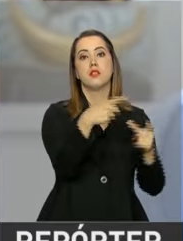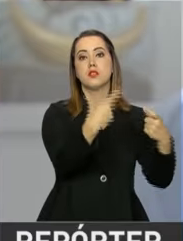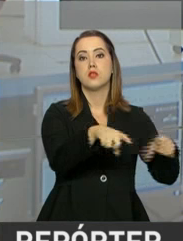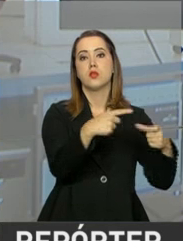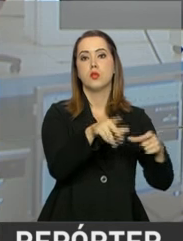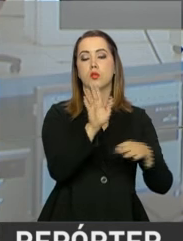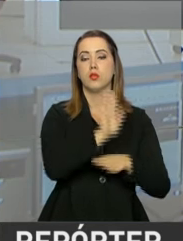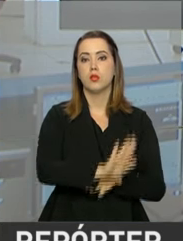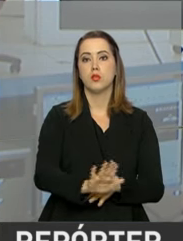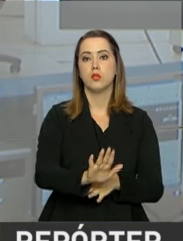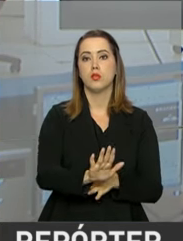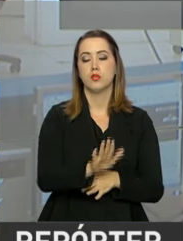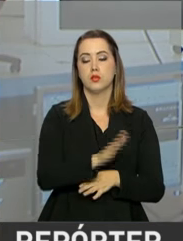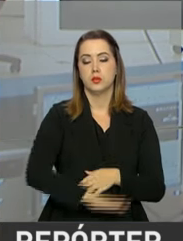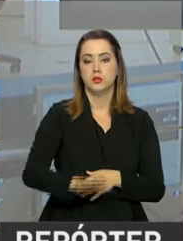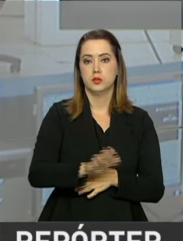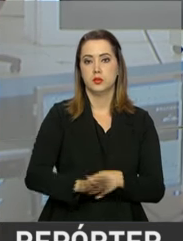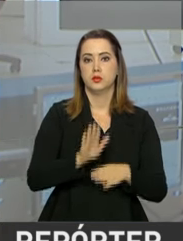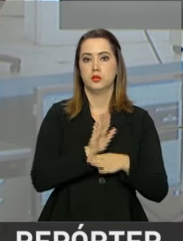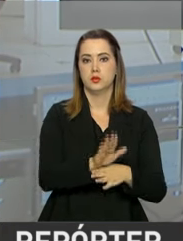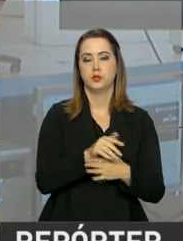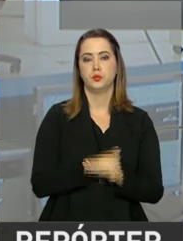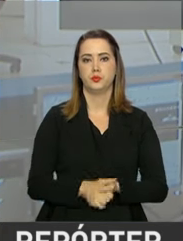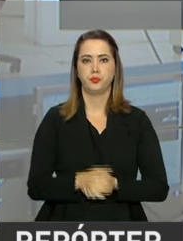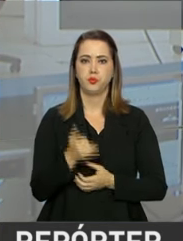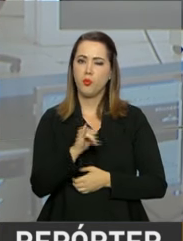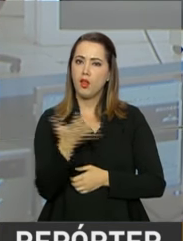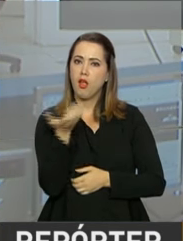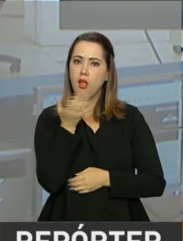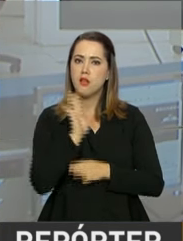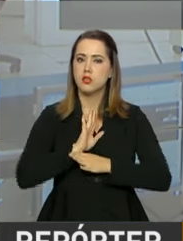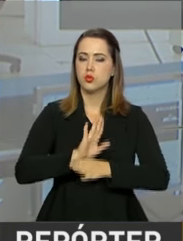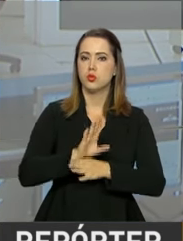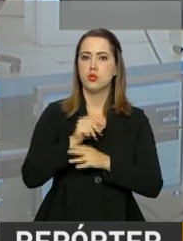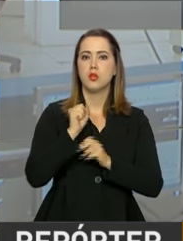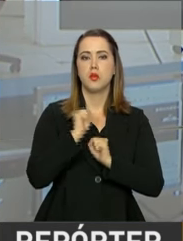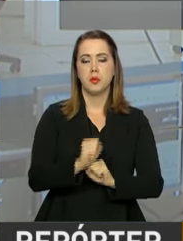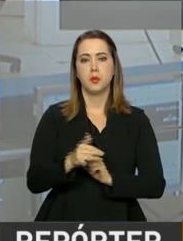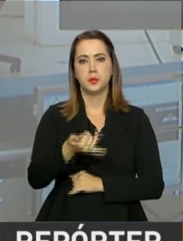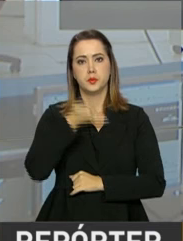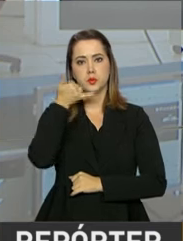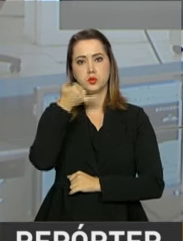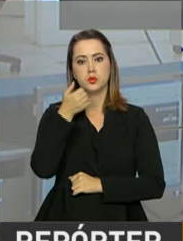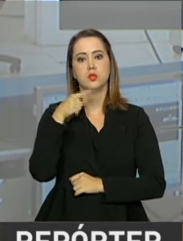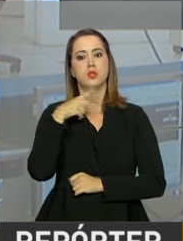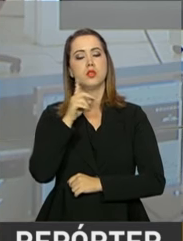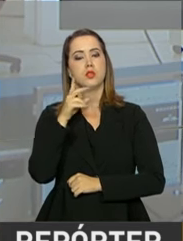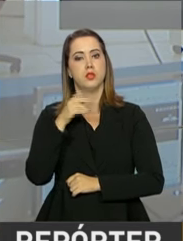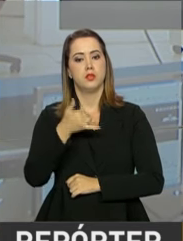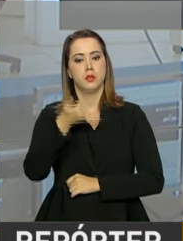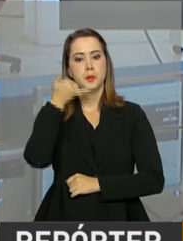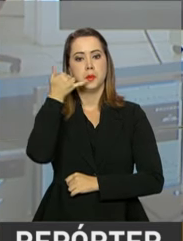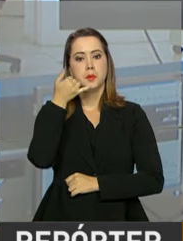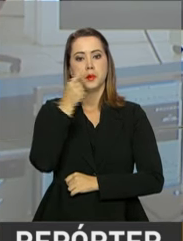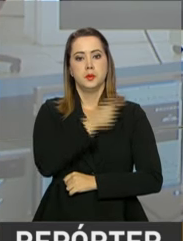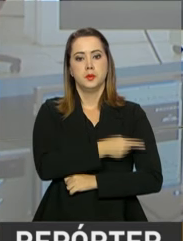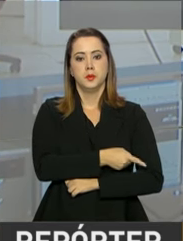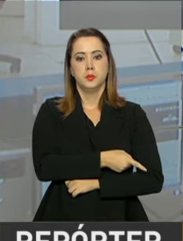a segurança. Quem quiser ajudar pode ligar para o telefone 61, que é o DDD 99213